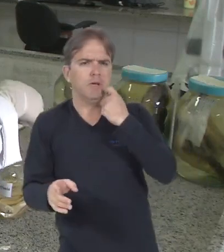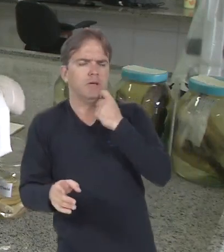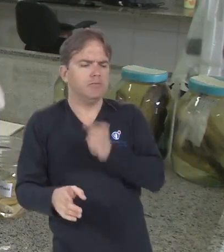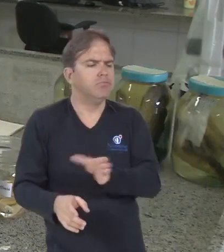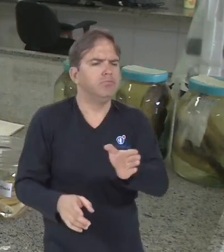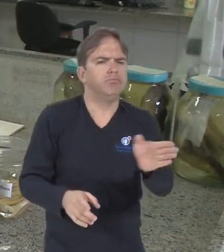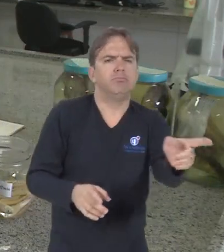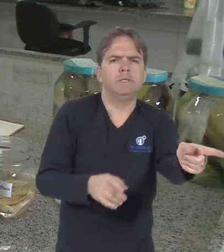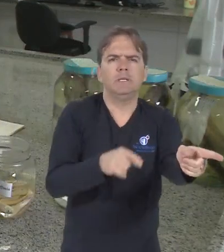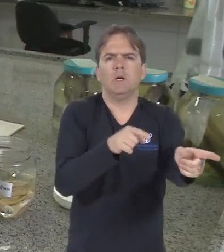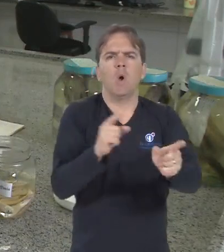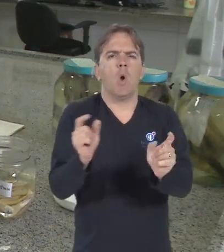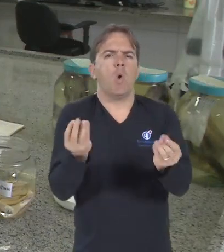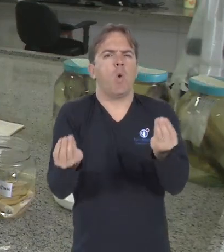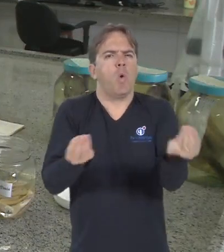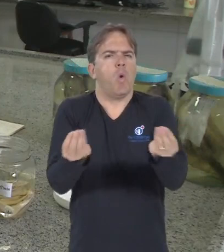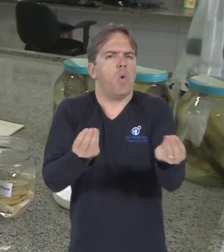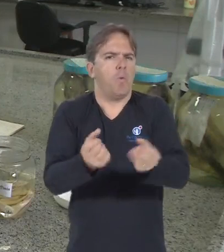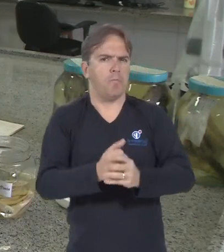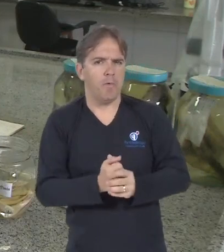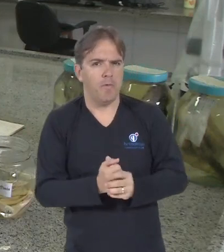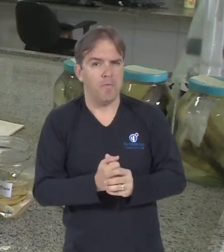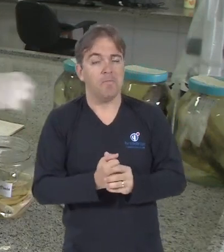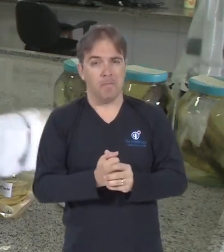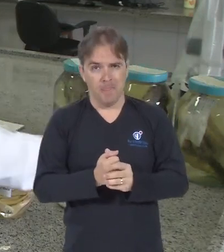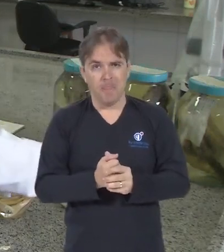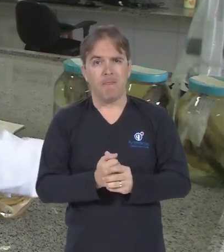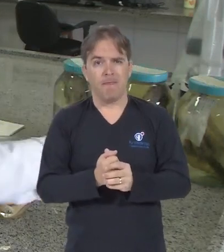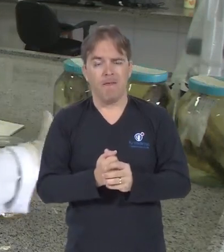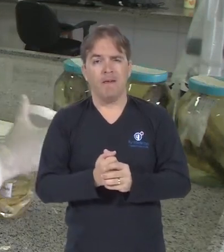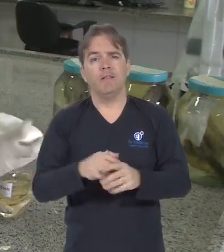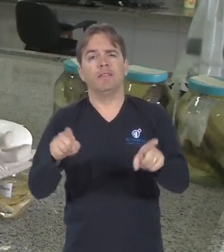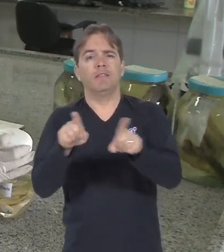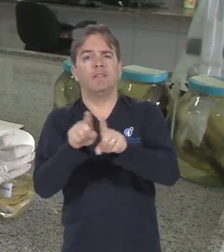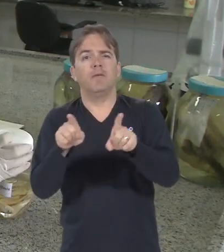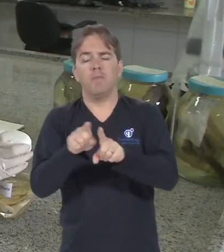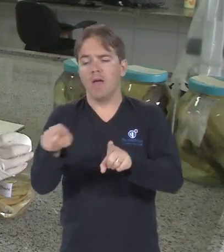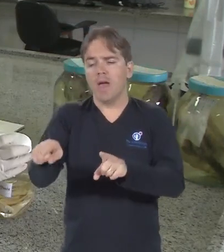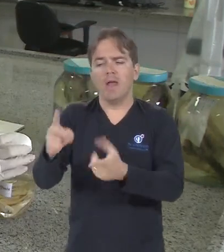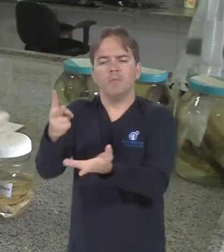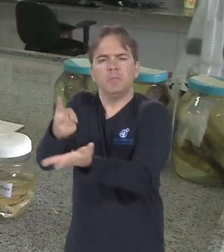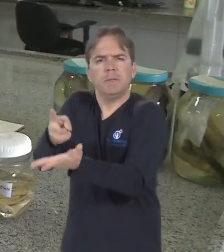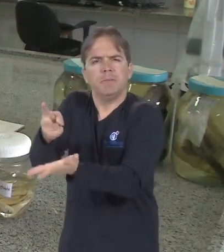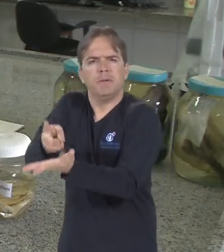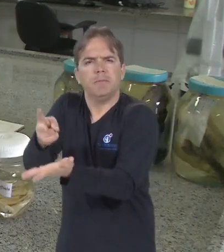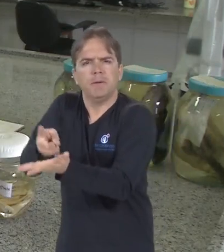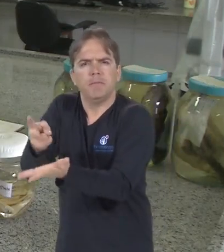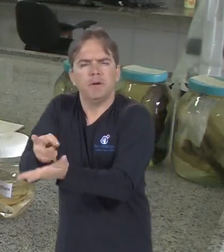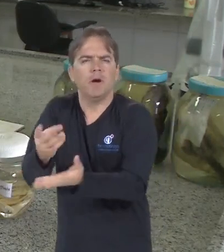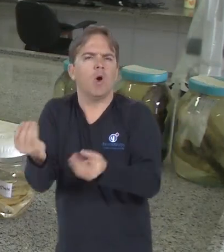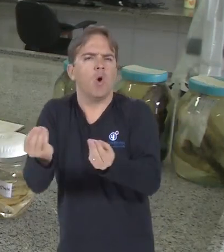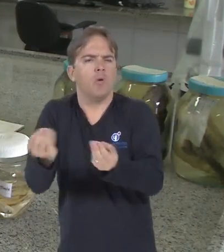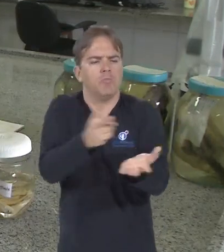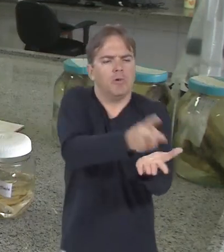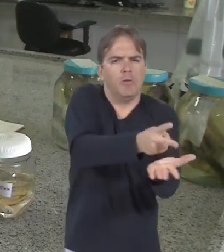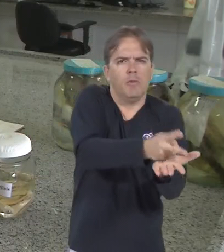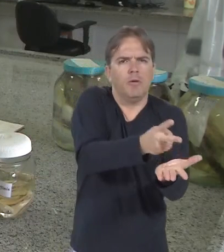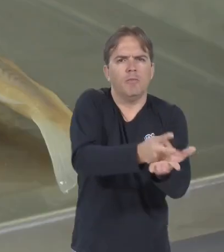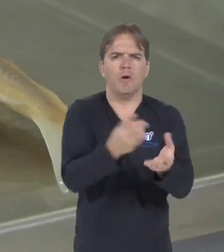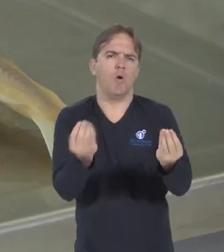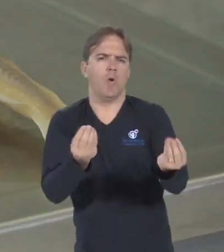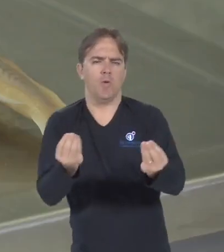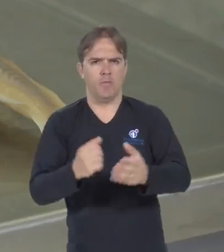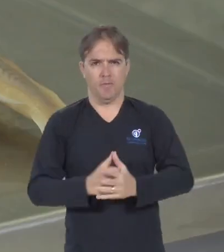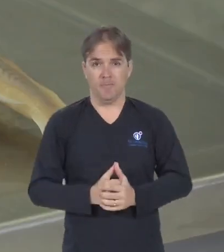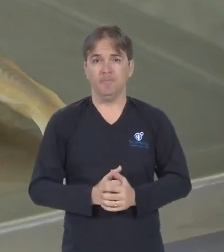peixes desses 2 locais estava se estabelecendo e como que ela permanece, né, como é que ela vai se mantendo ao longo do